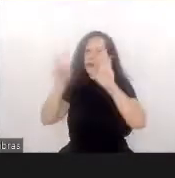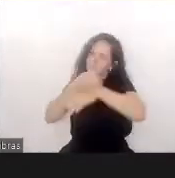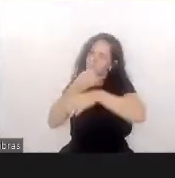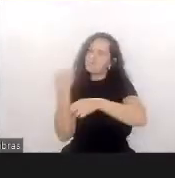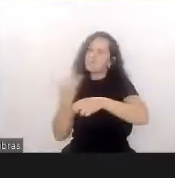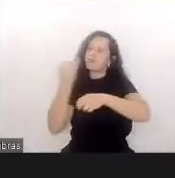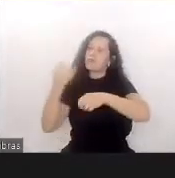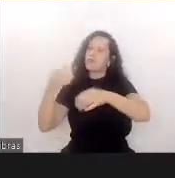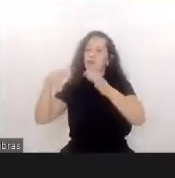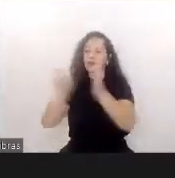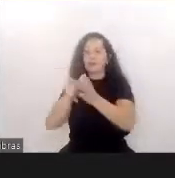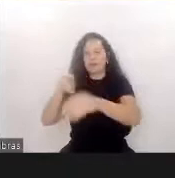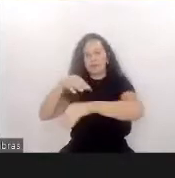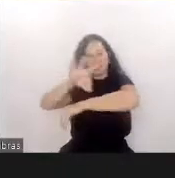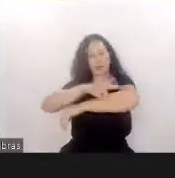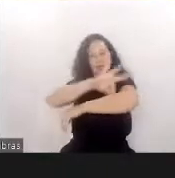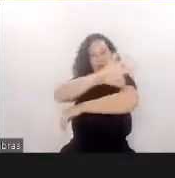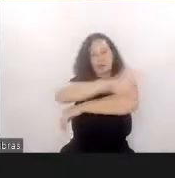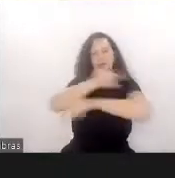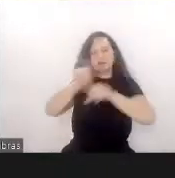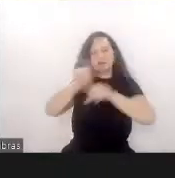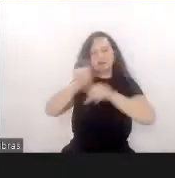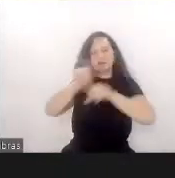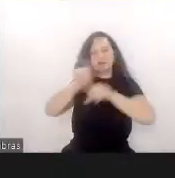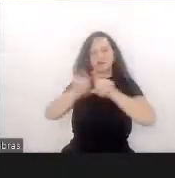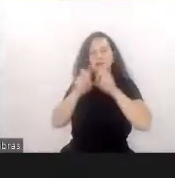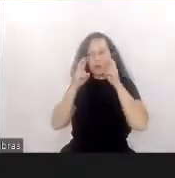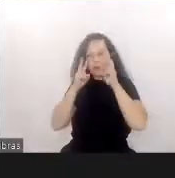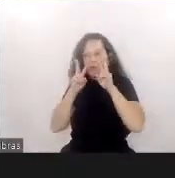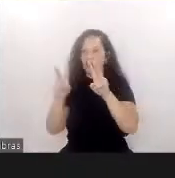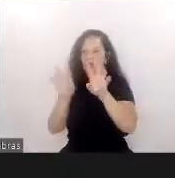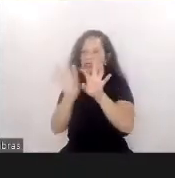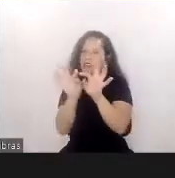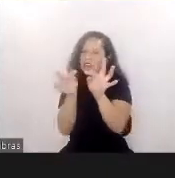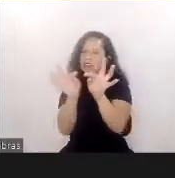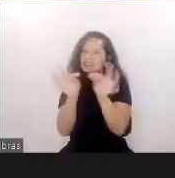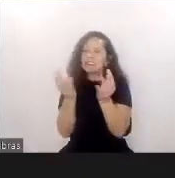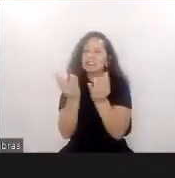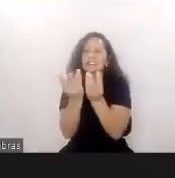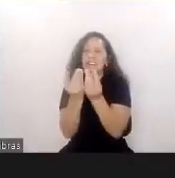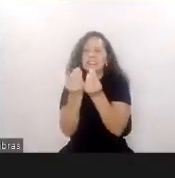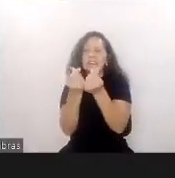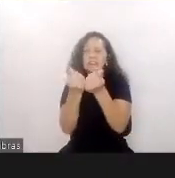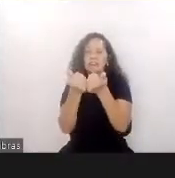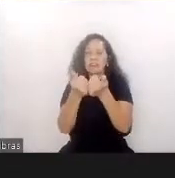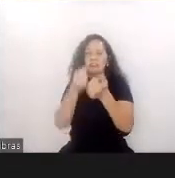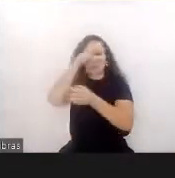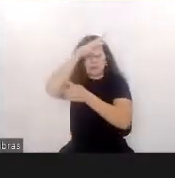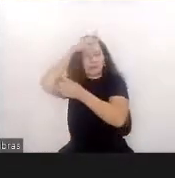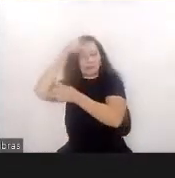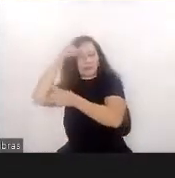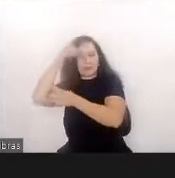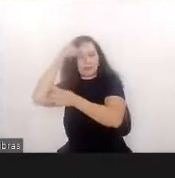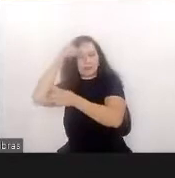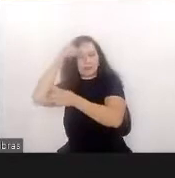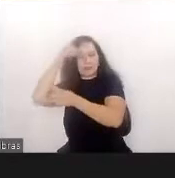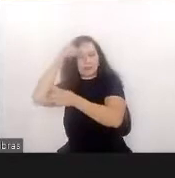para a Amazônia, para a Bienal. E a Amazônia vai virar uma sessão dentro do show.